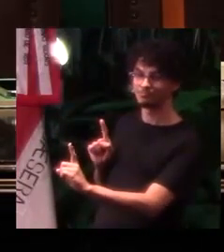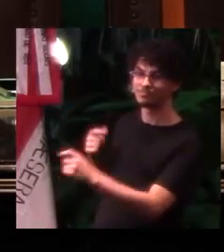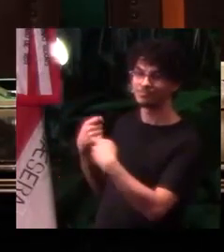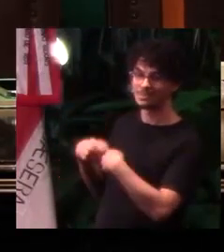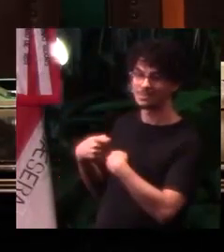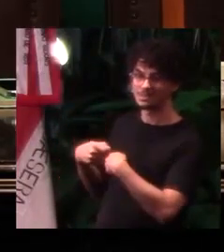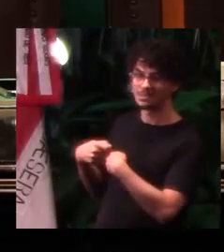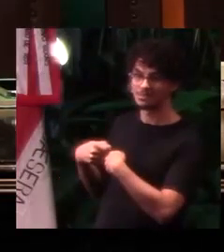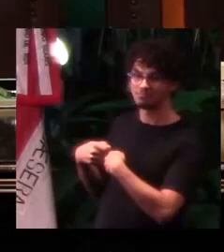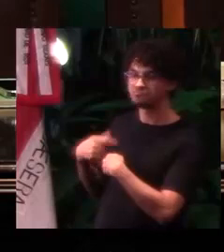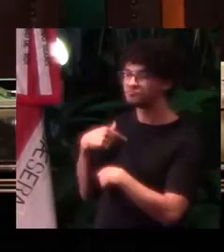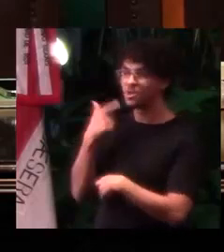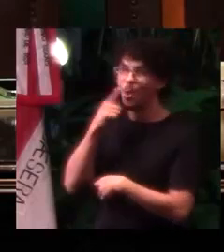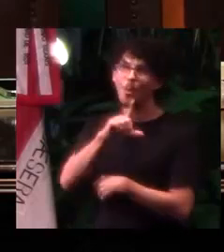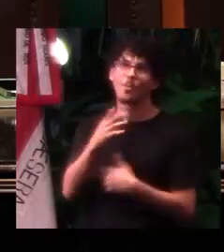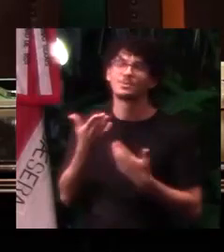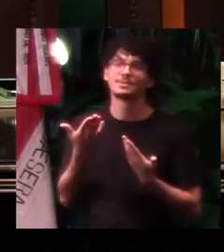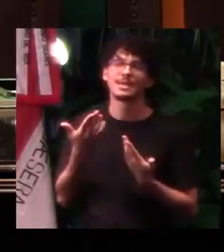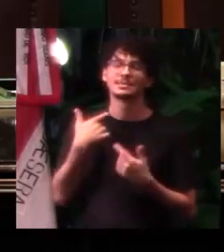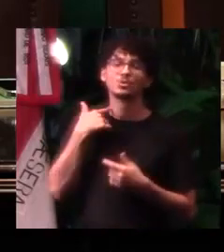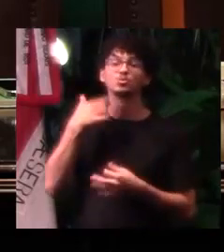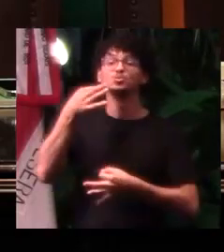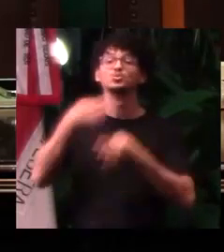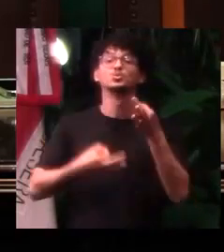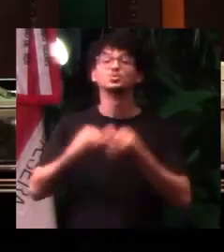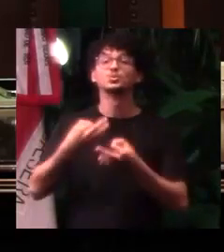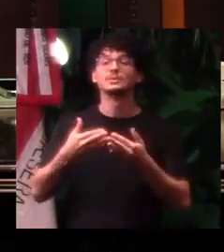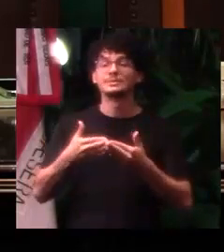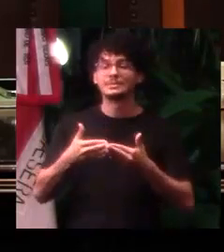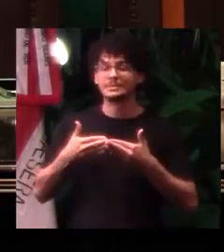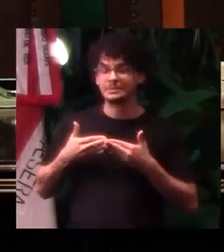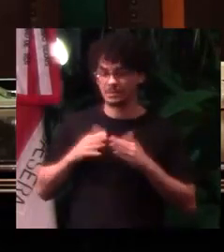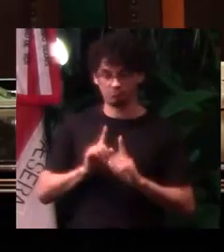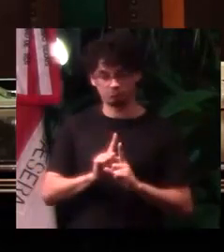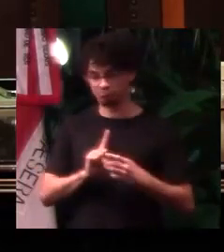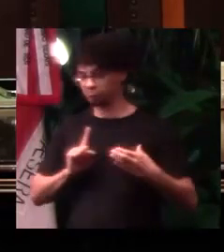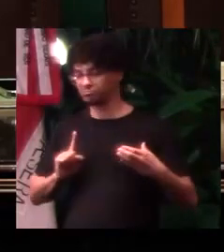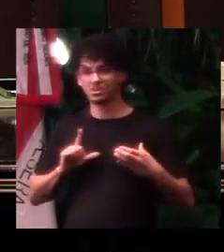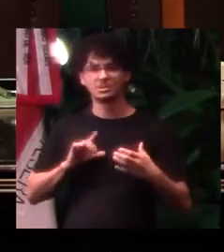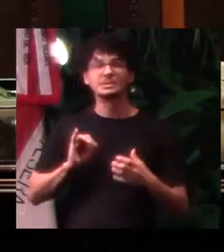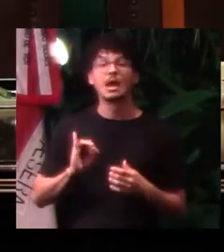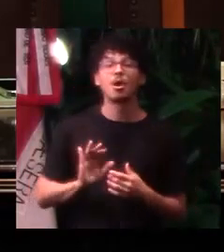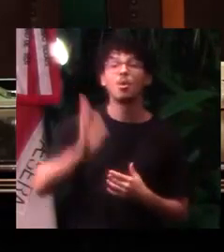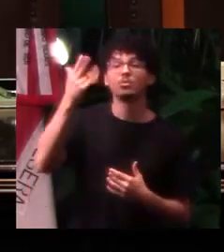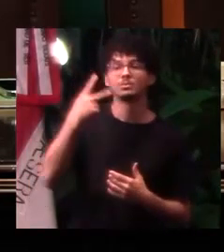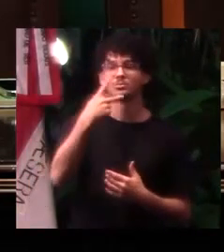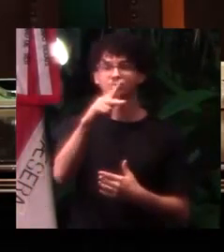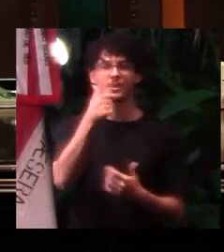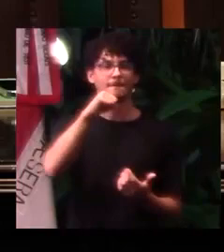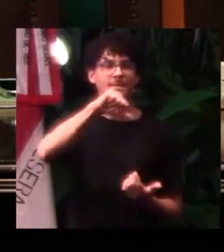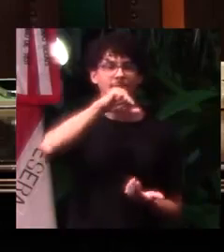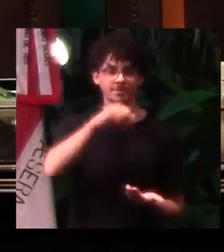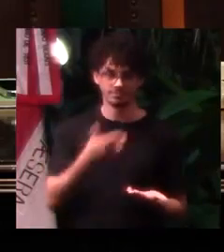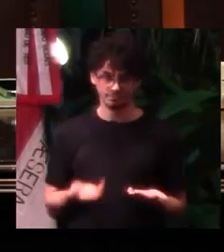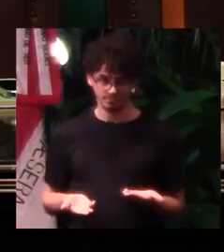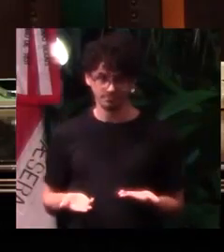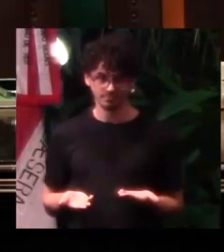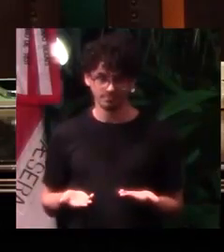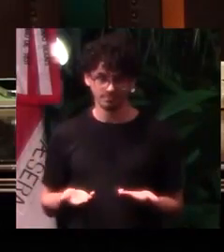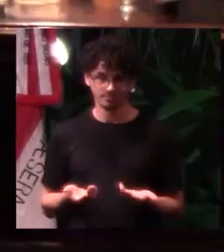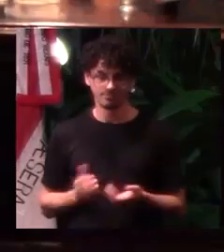né? Você não consegue ser um juiz isento de uma coisa que ocorre com a sua mãe, não